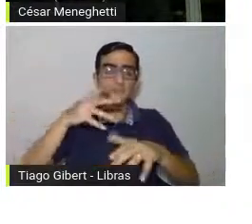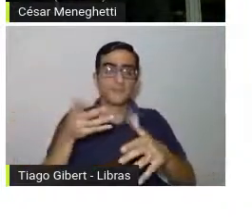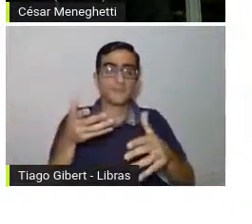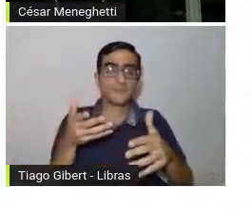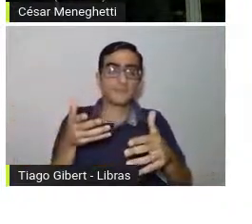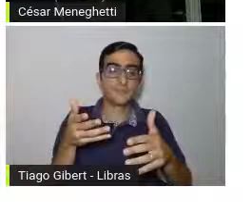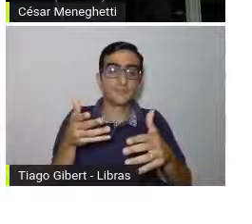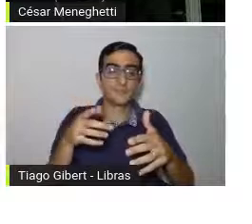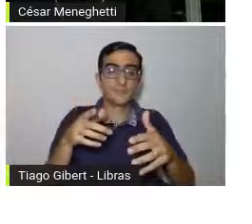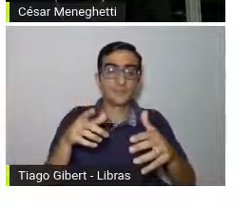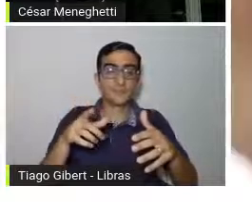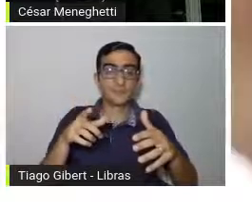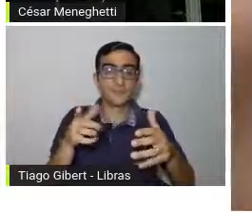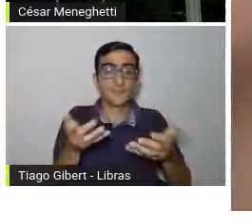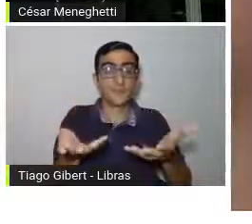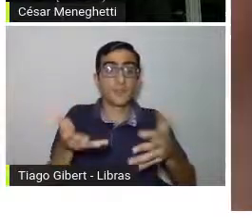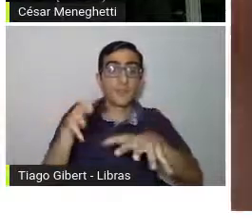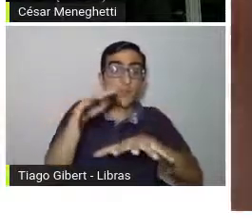exclusão,